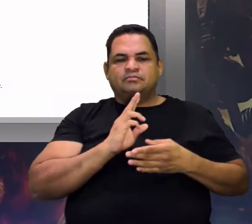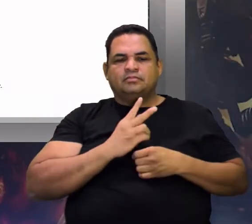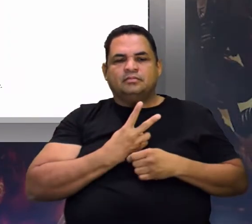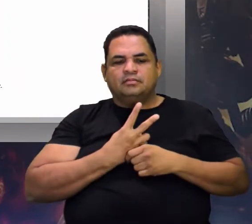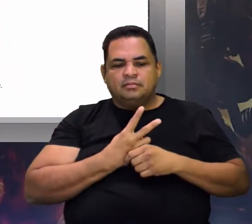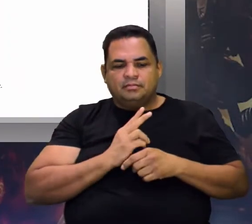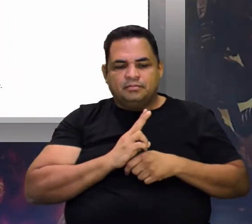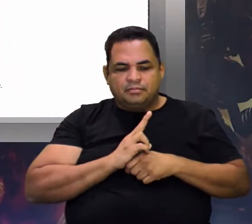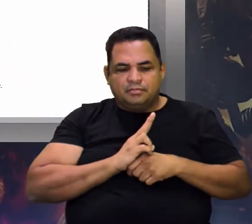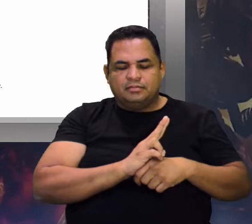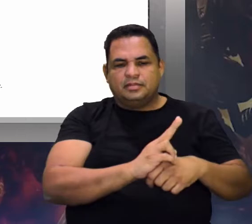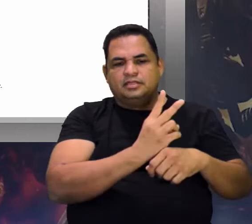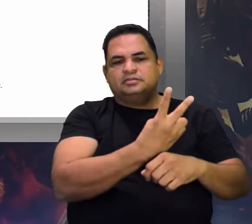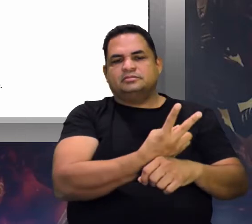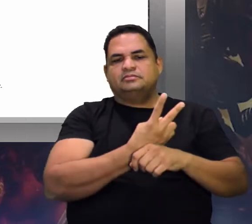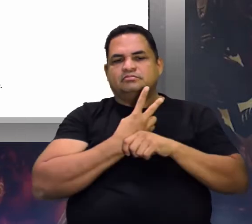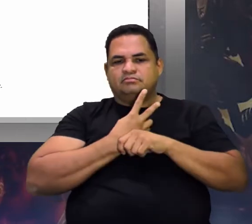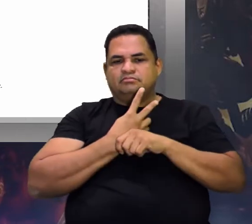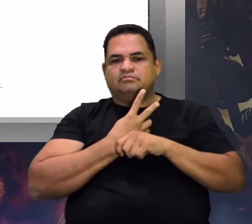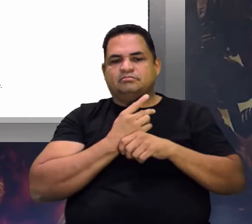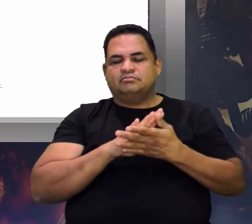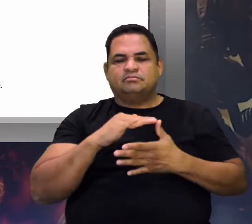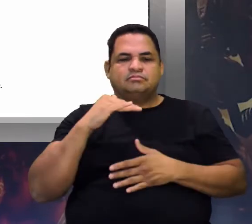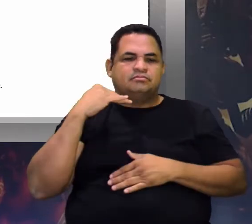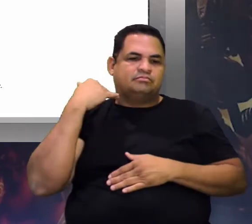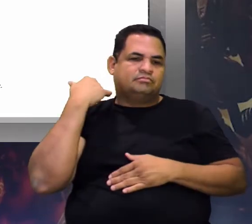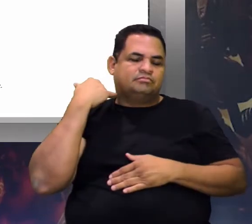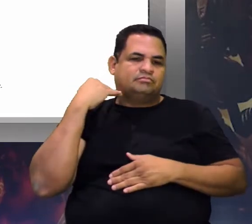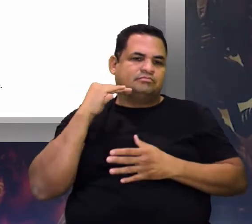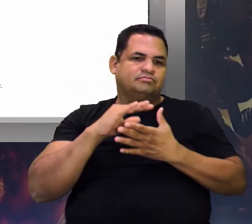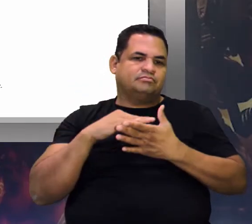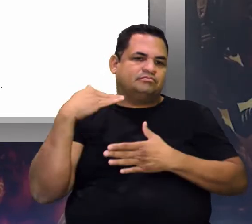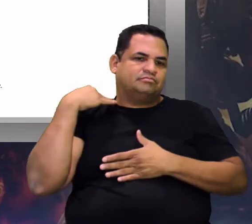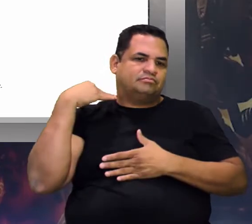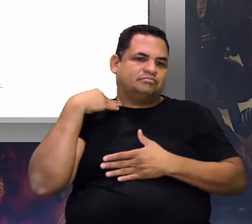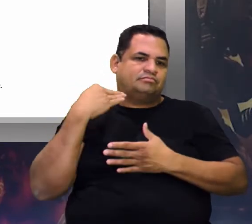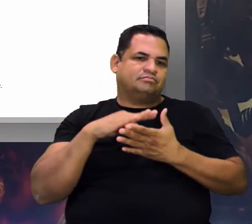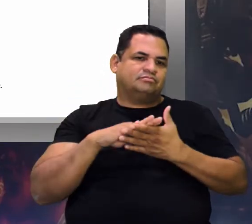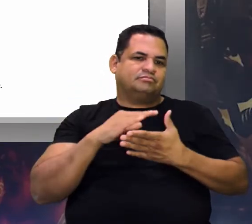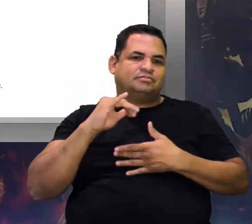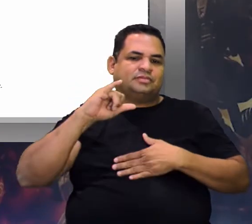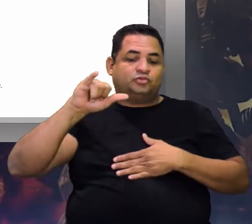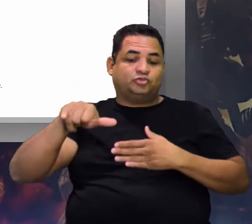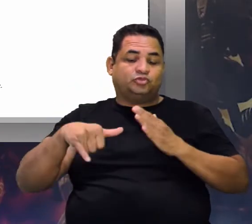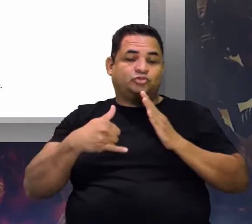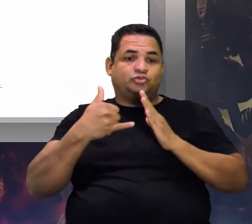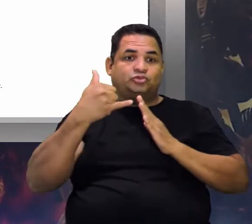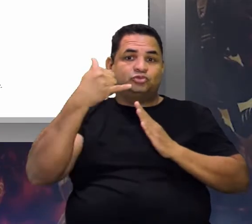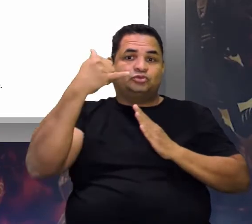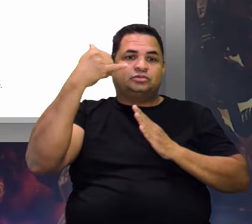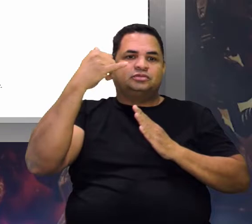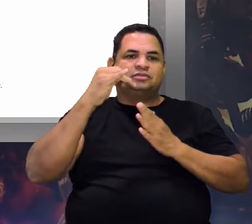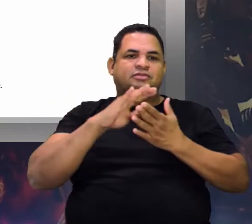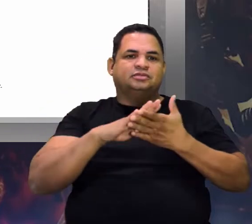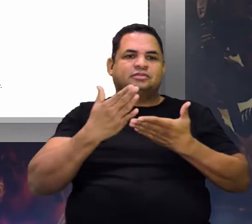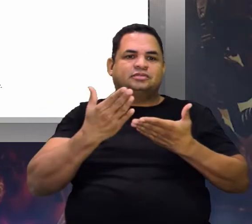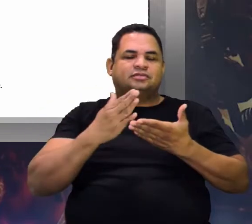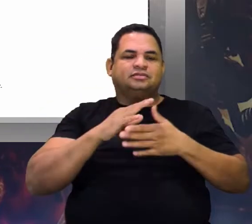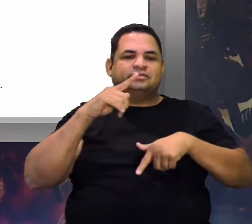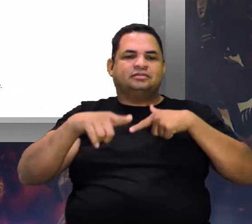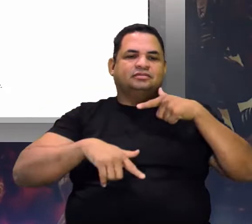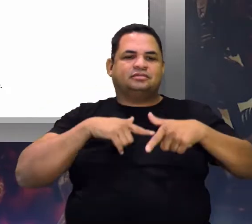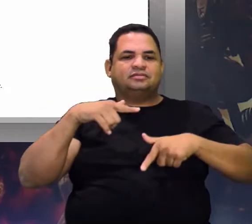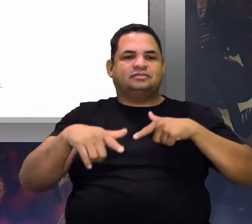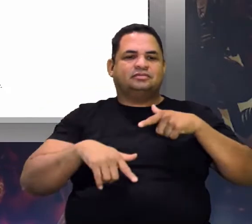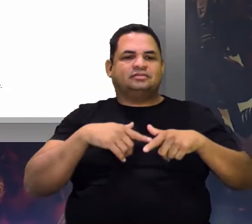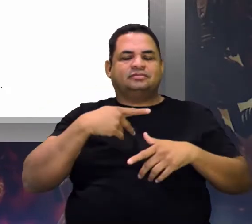né? Que você empresta um valor, aí o juros depois começa a crescer, e você fica